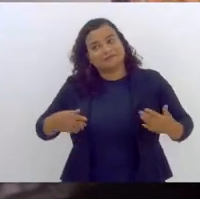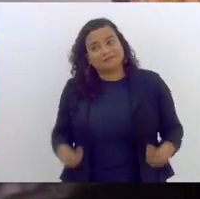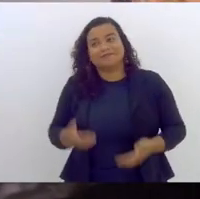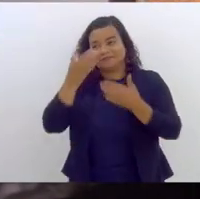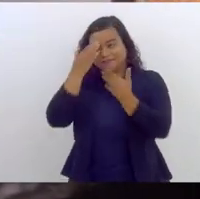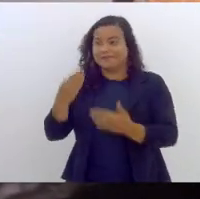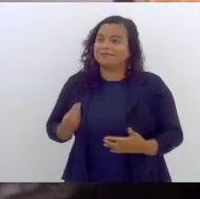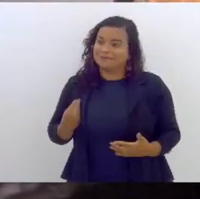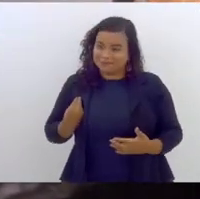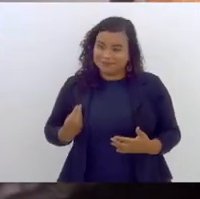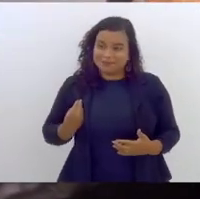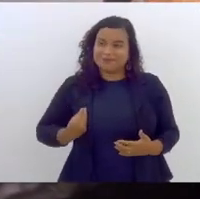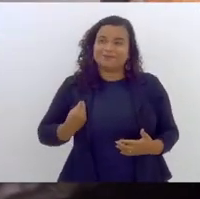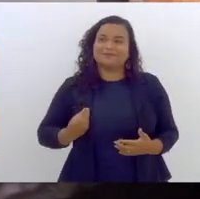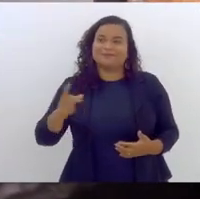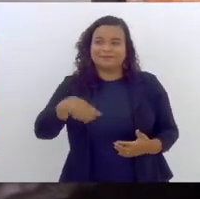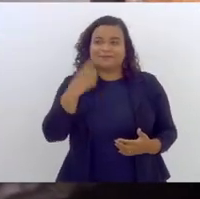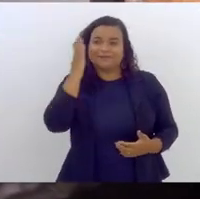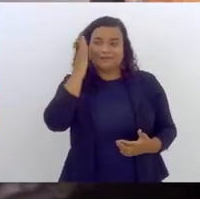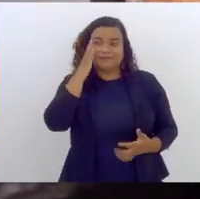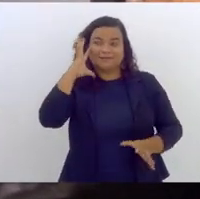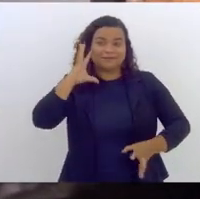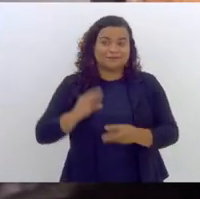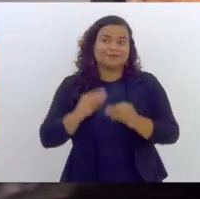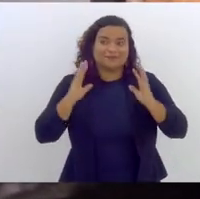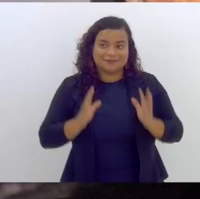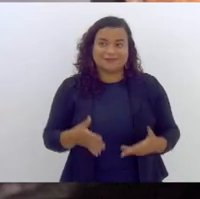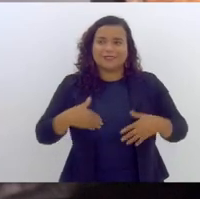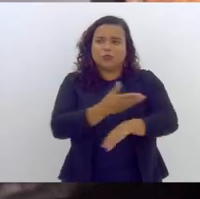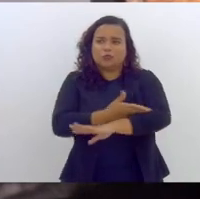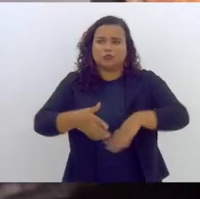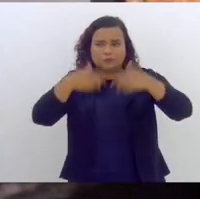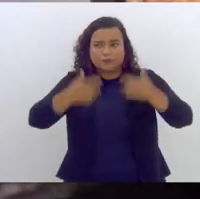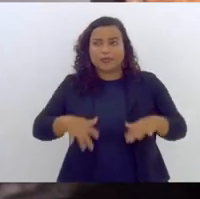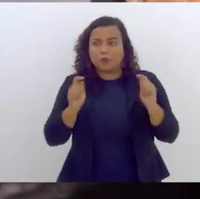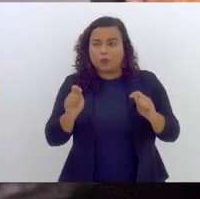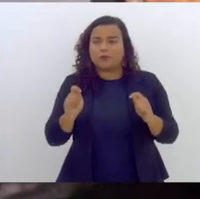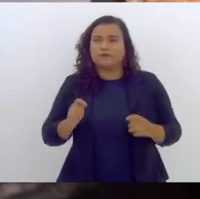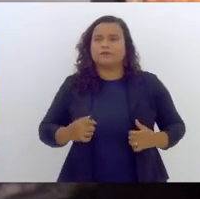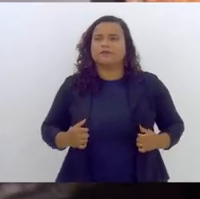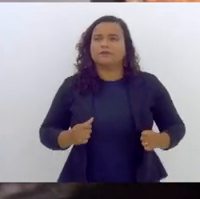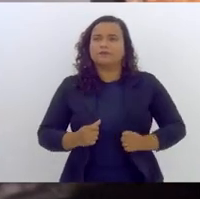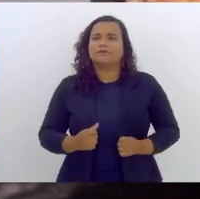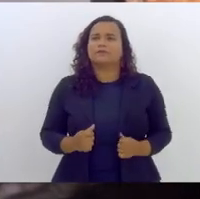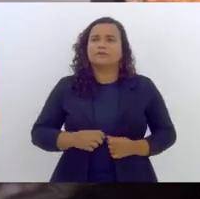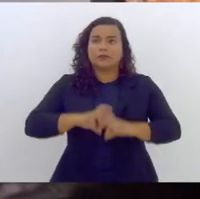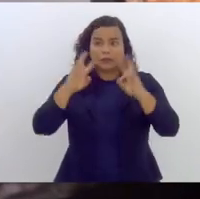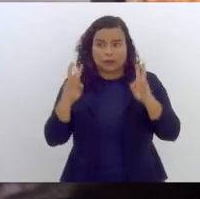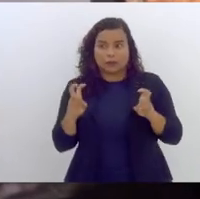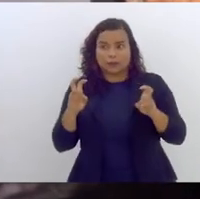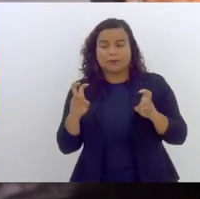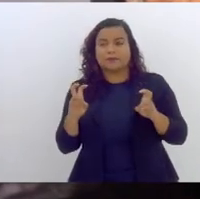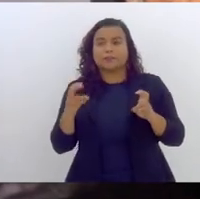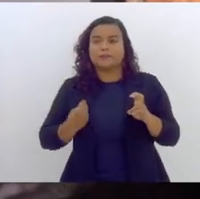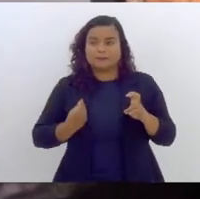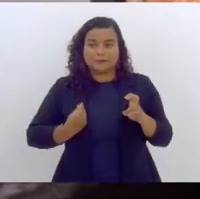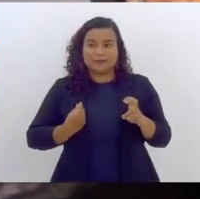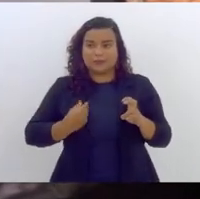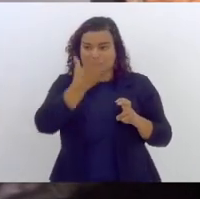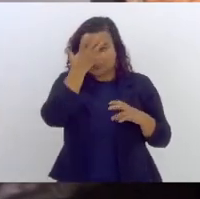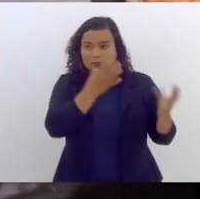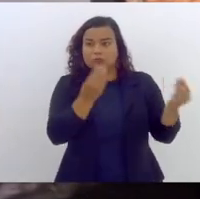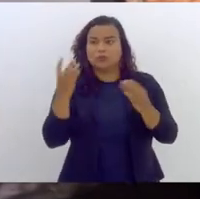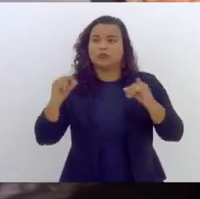agradecer a presença mais do que esperada Eu costumo dizer não é à toa quando apesar de ser um tema que aflige a vida de tantas pessoas